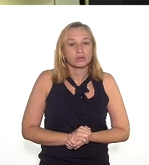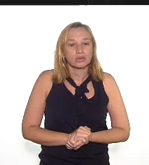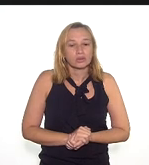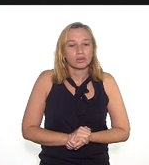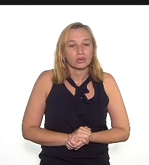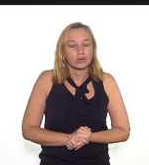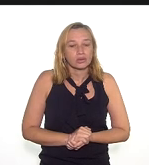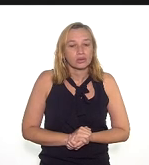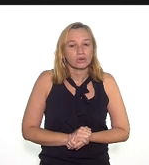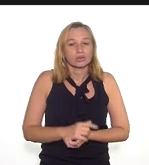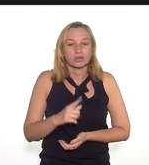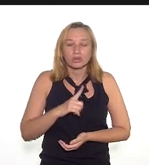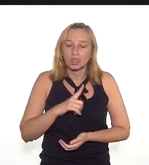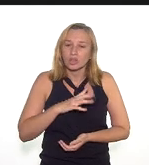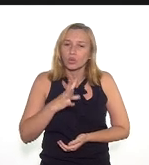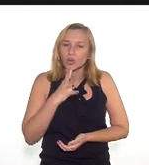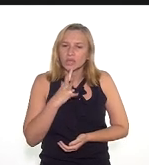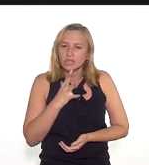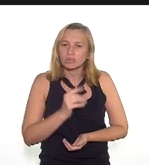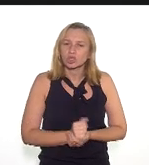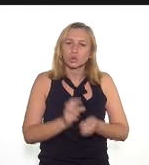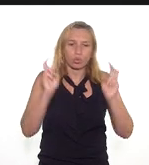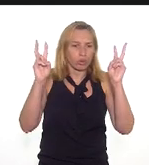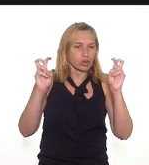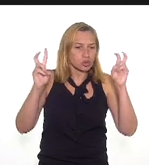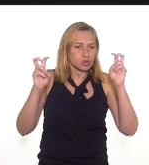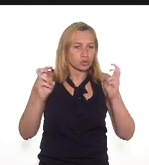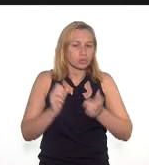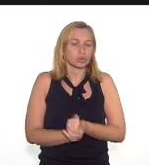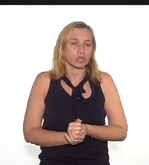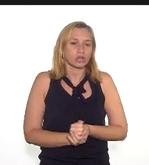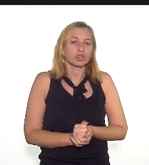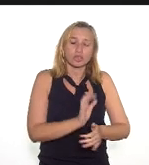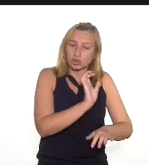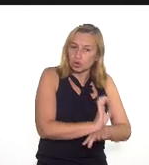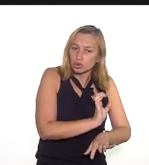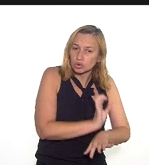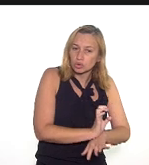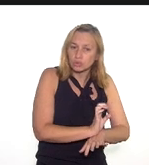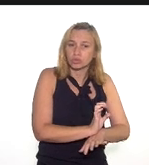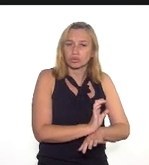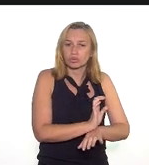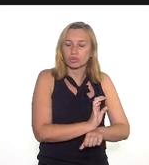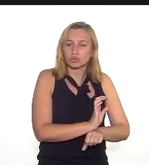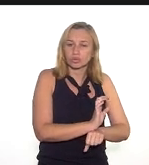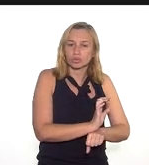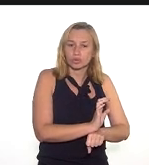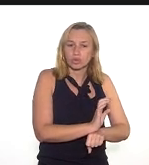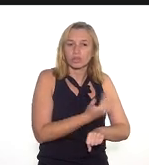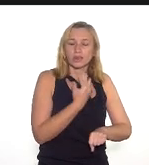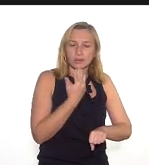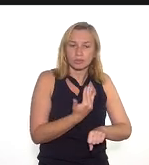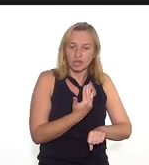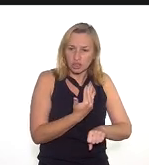Se os senhores têm conhecimento, se o Estado alguma vez fez essa demanda